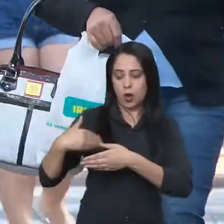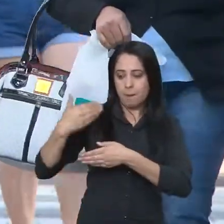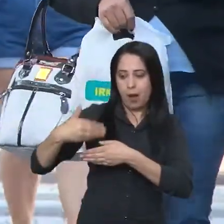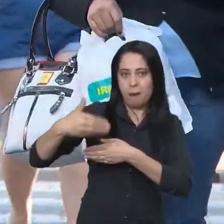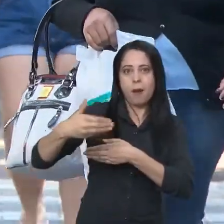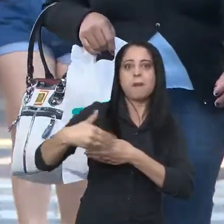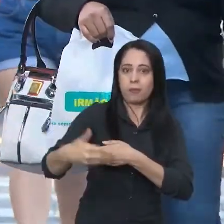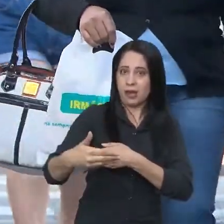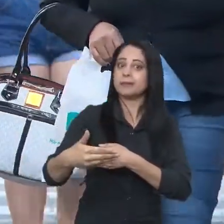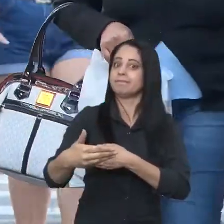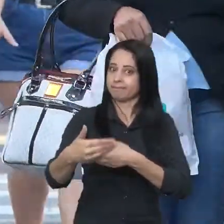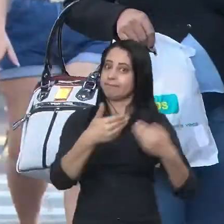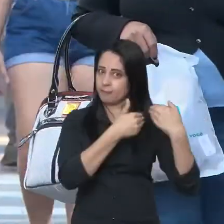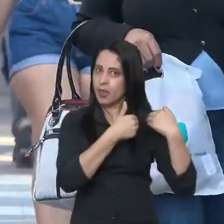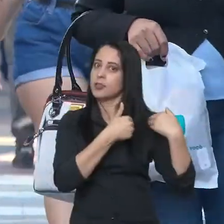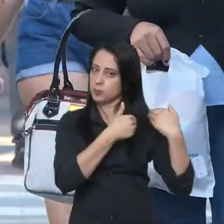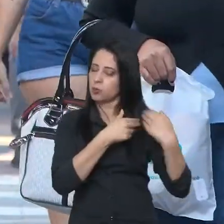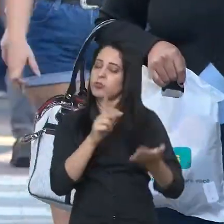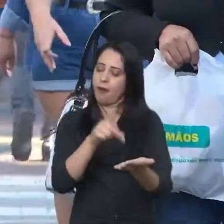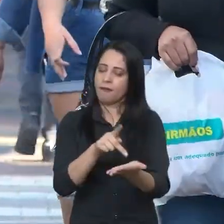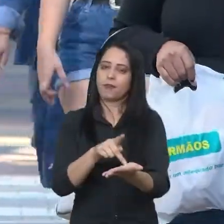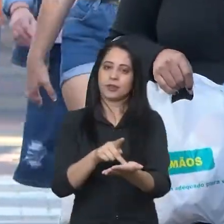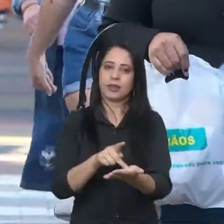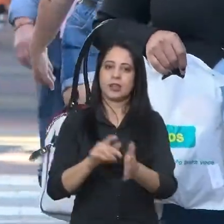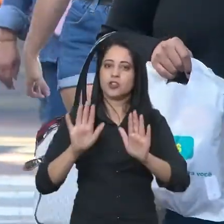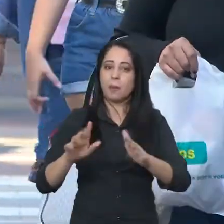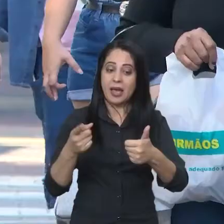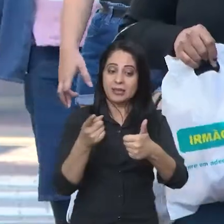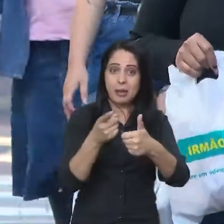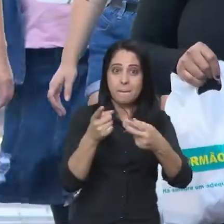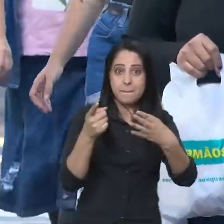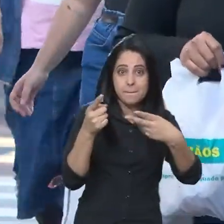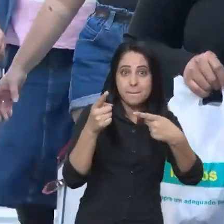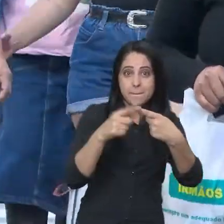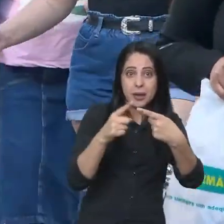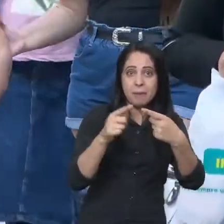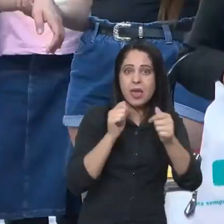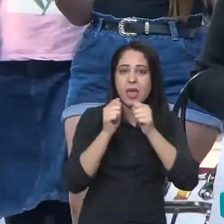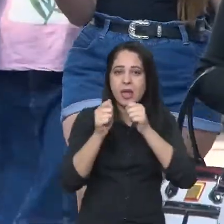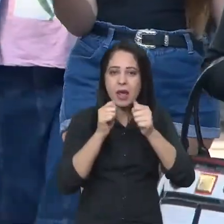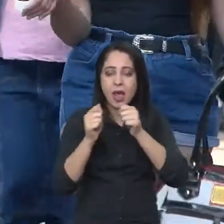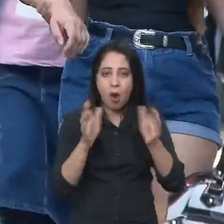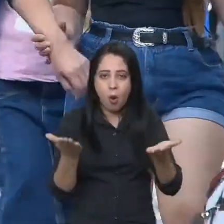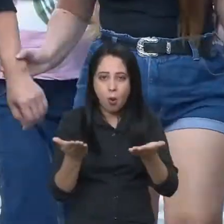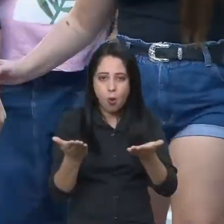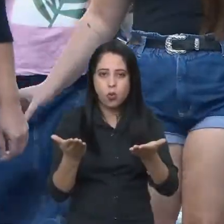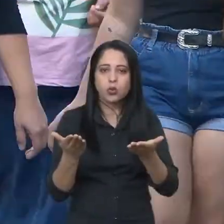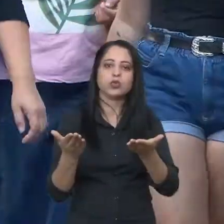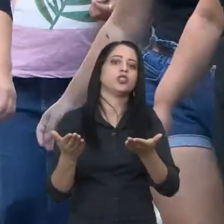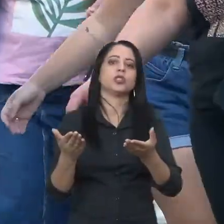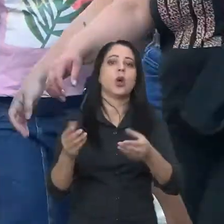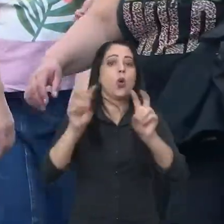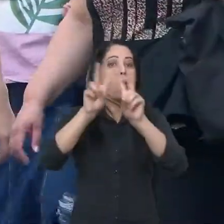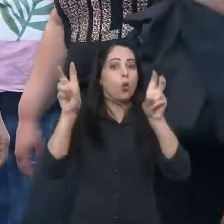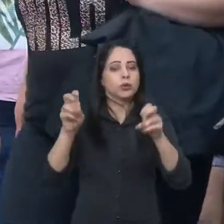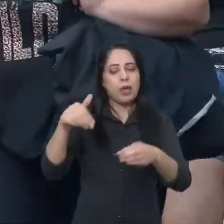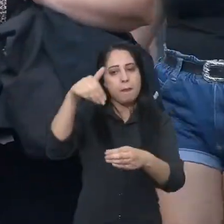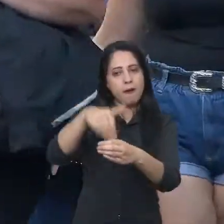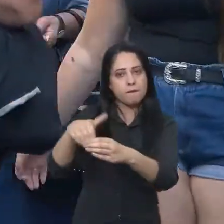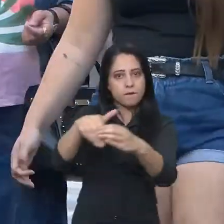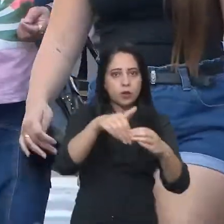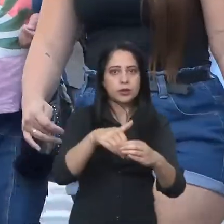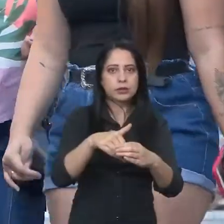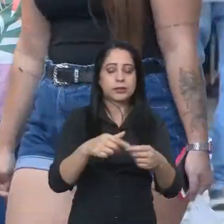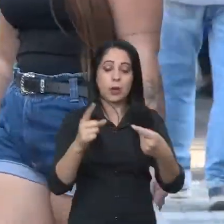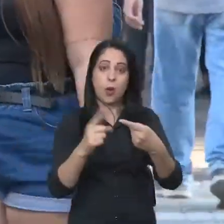anos. É uma baita responsabilidade, né? E na nossa primeira reportagem da série sobre o sistema eleitoral brasileiro, nós vamos